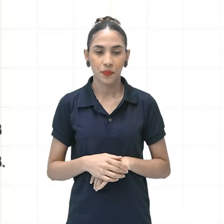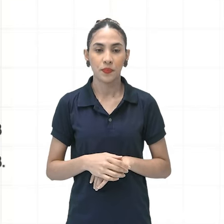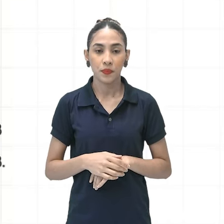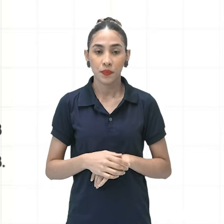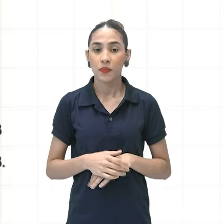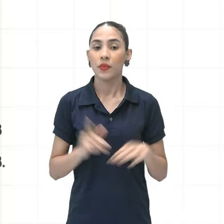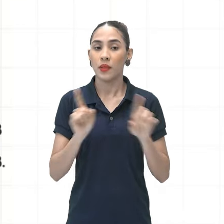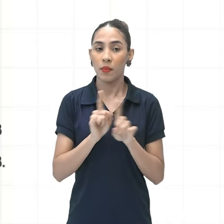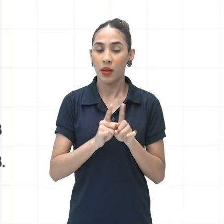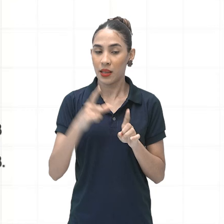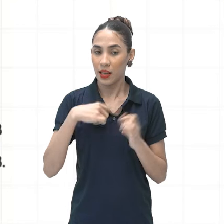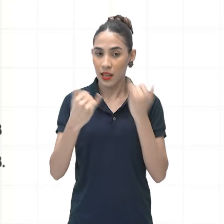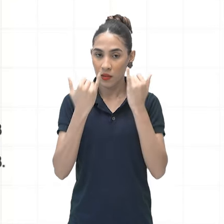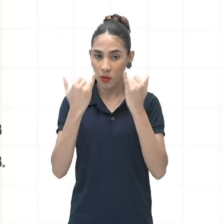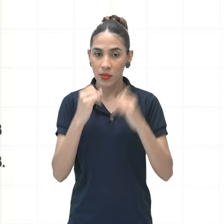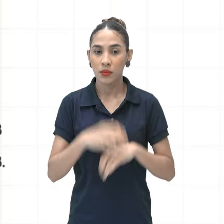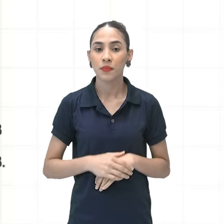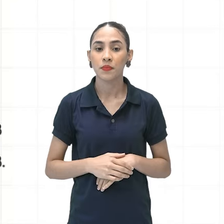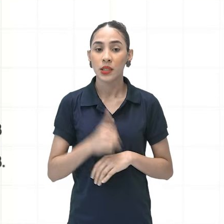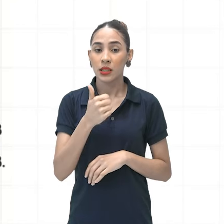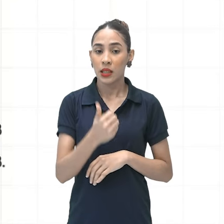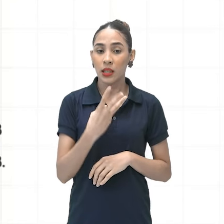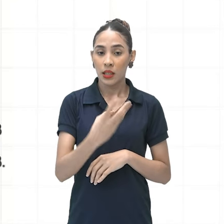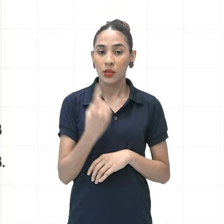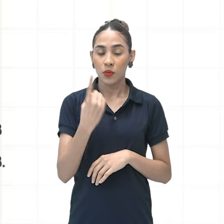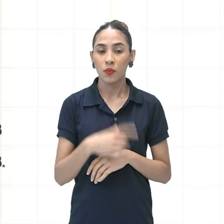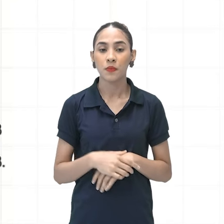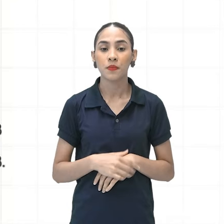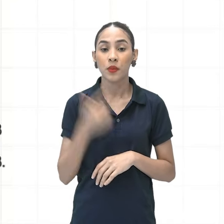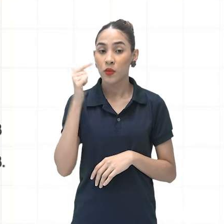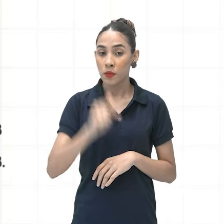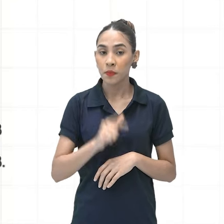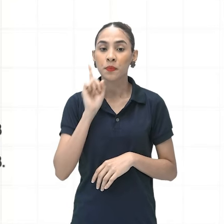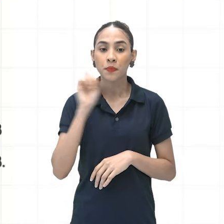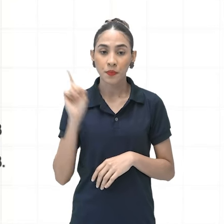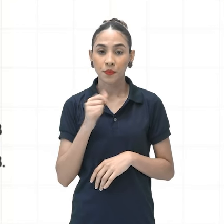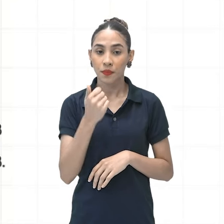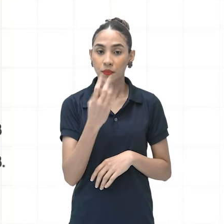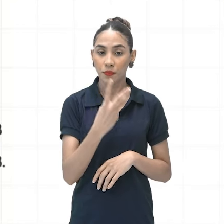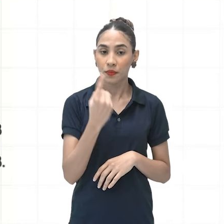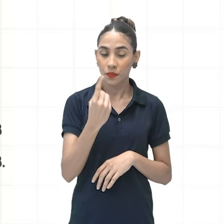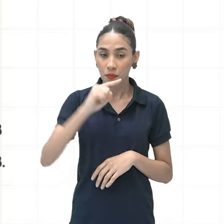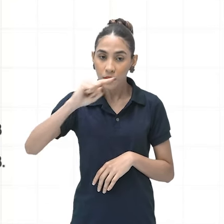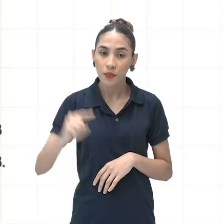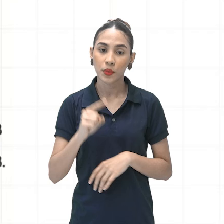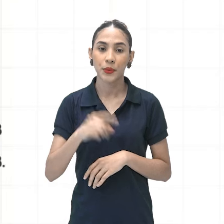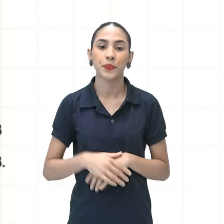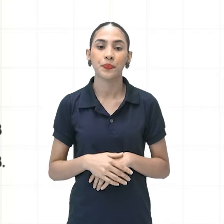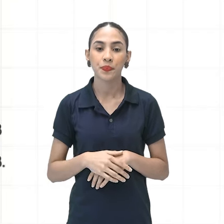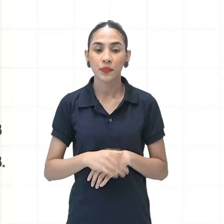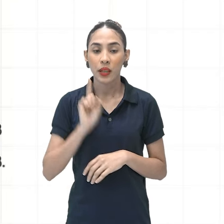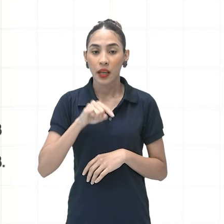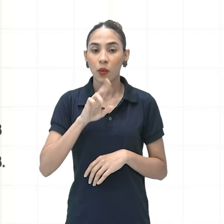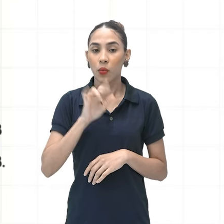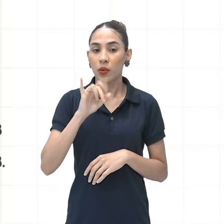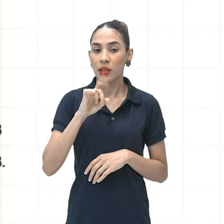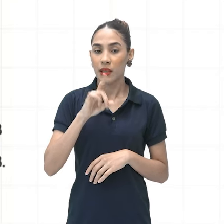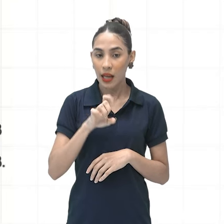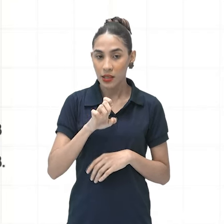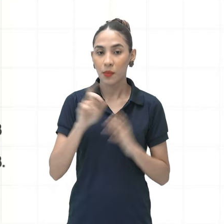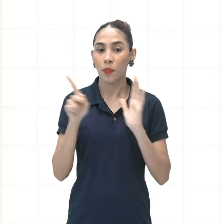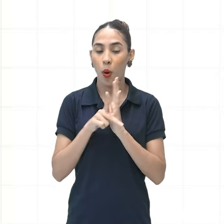e tem aí a informação de 131, novamente é 131 mil, né, que é a unidade aí no